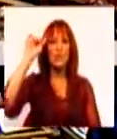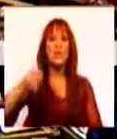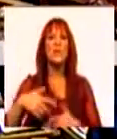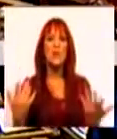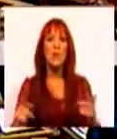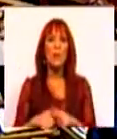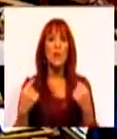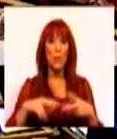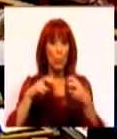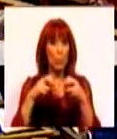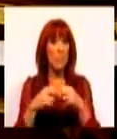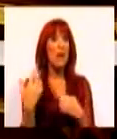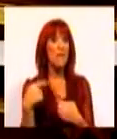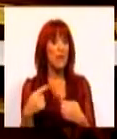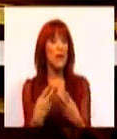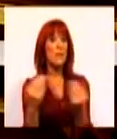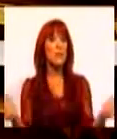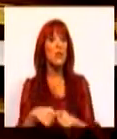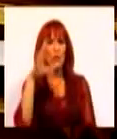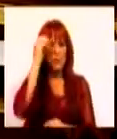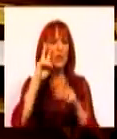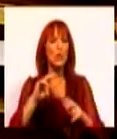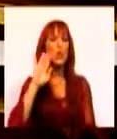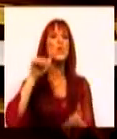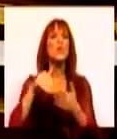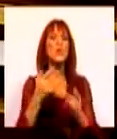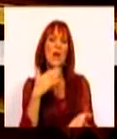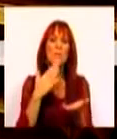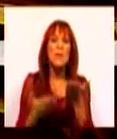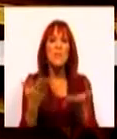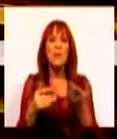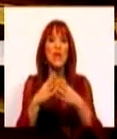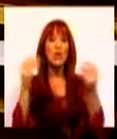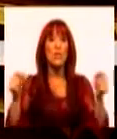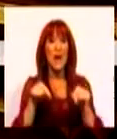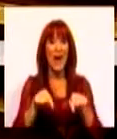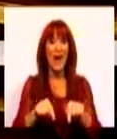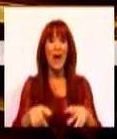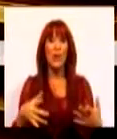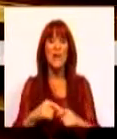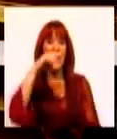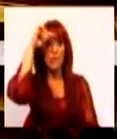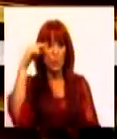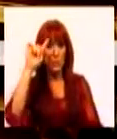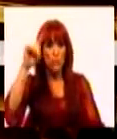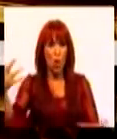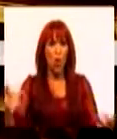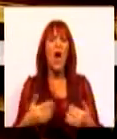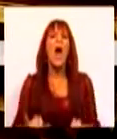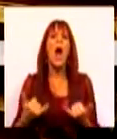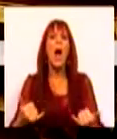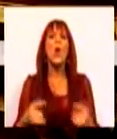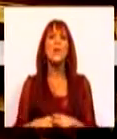Os professores sabem que havia um problema para resolver e sabem que o Governo encontrou uma solução equilibrada para resolver essa dificuldade. O que agora